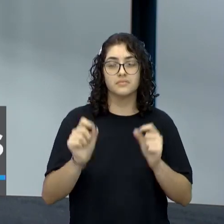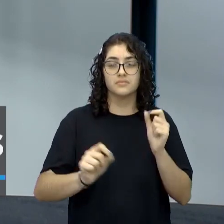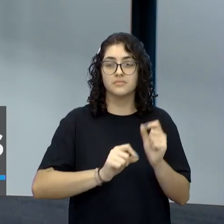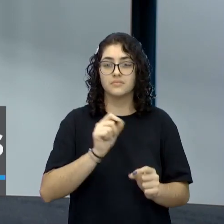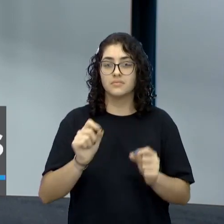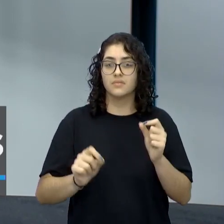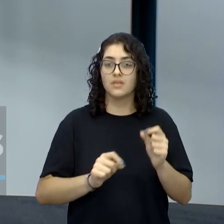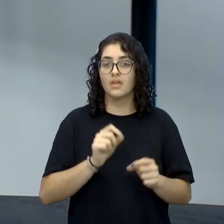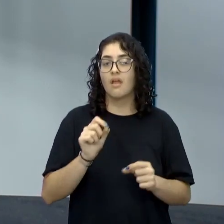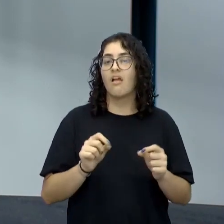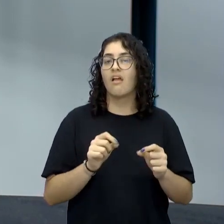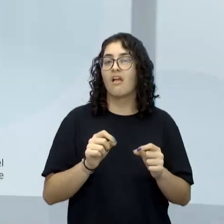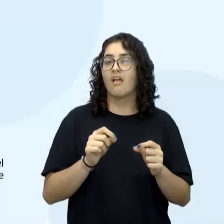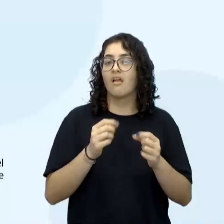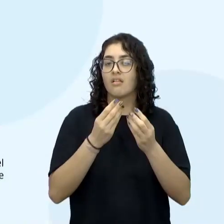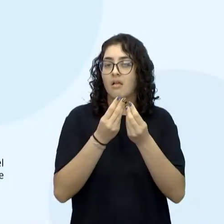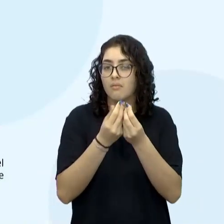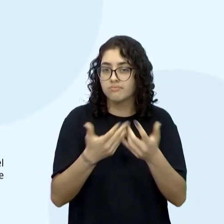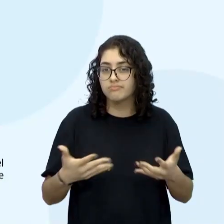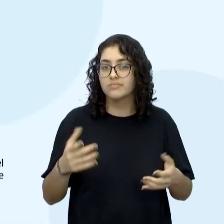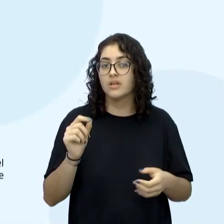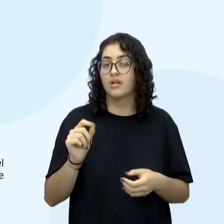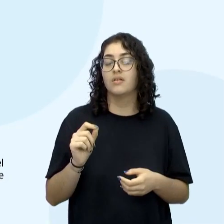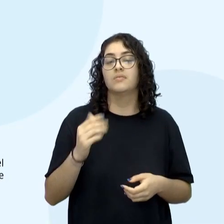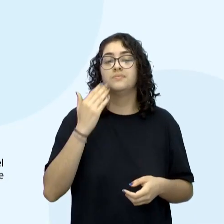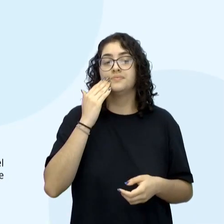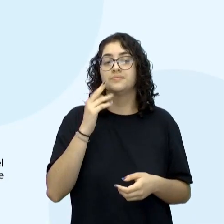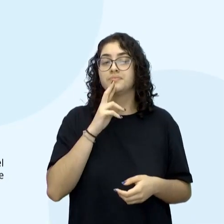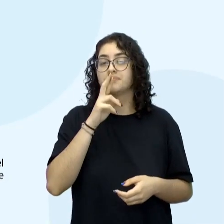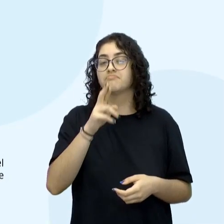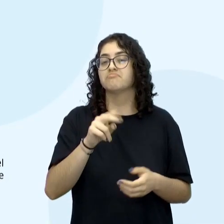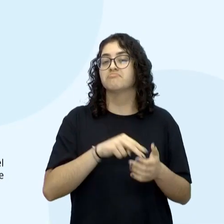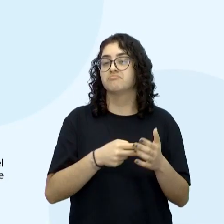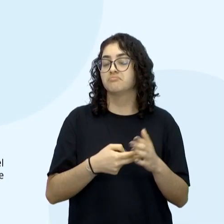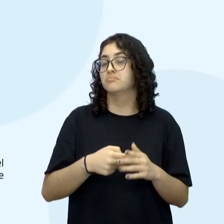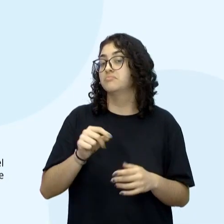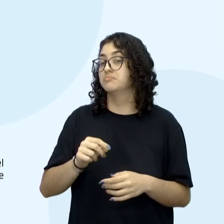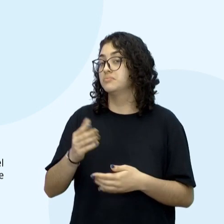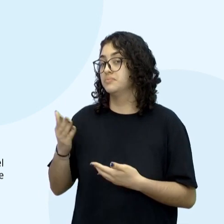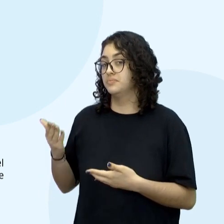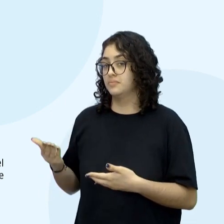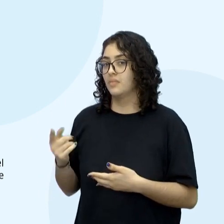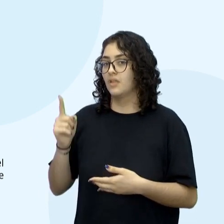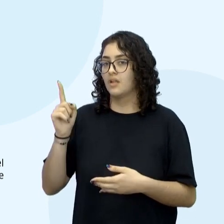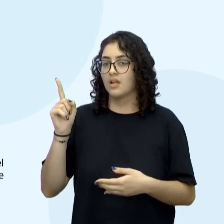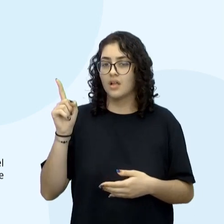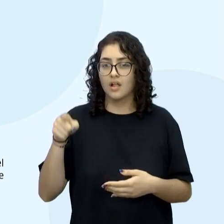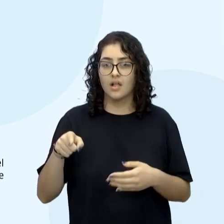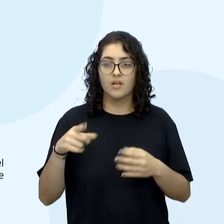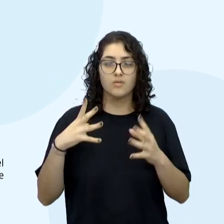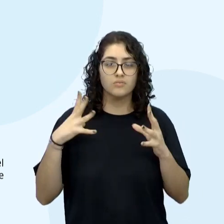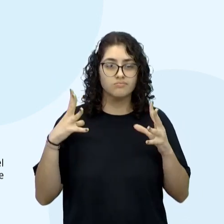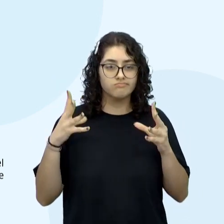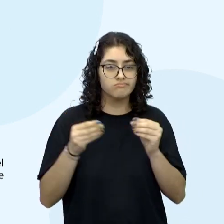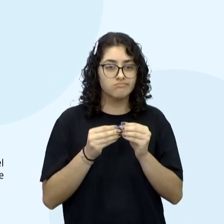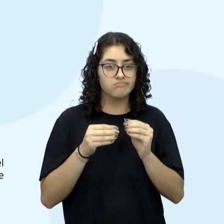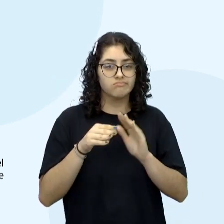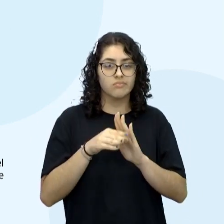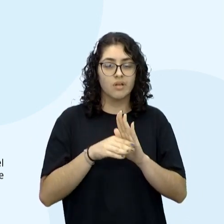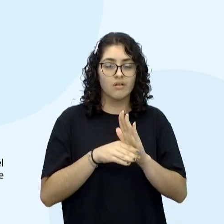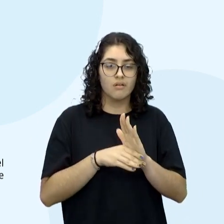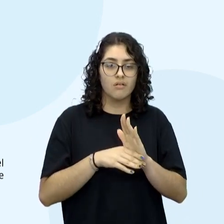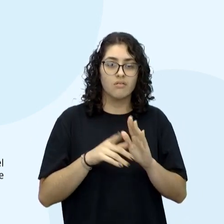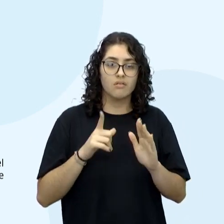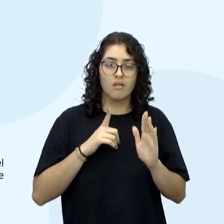que é erosão. E essa pergunta temos a resposta agora. Então, a erosão ali, ela é um conjunto de processos que vai promover a